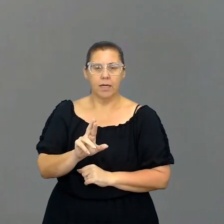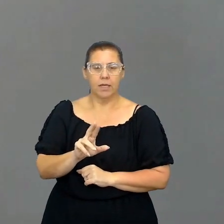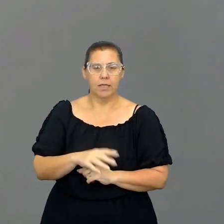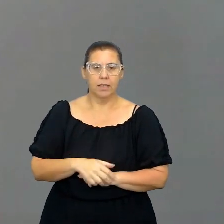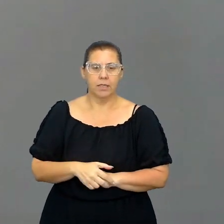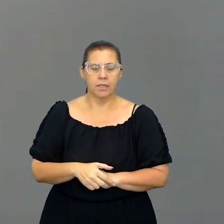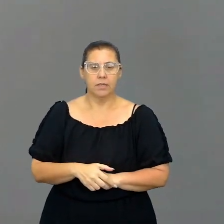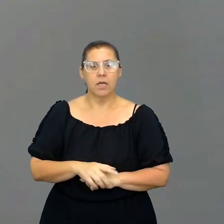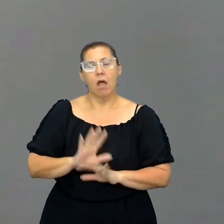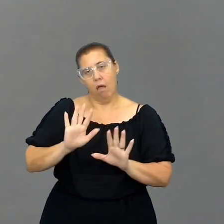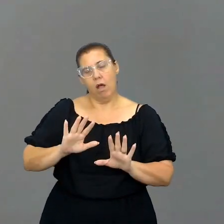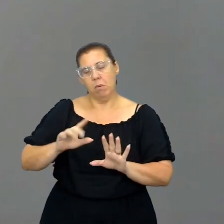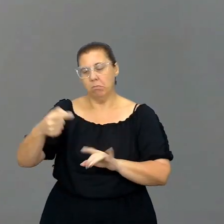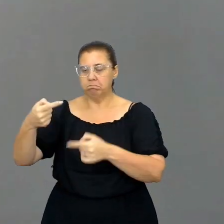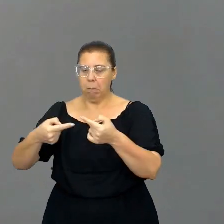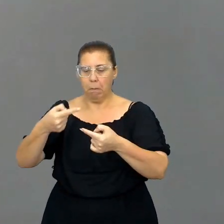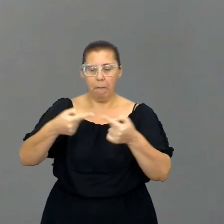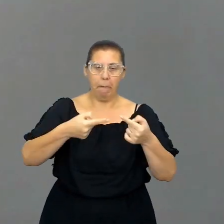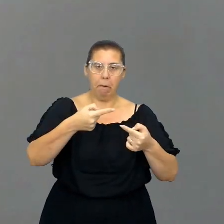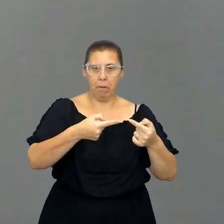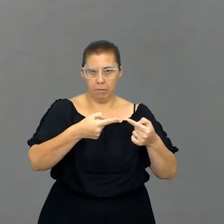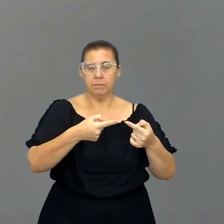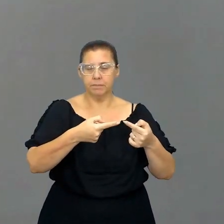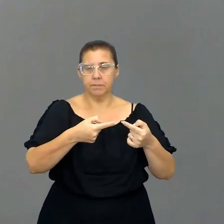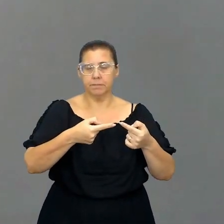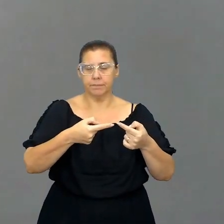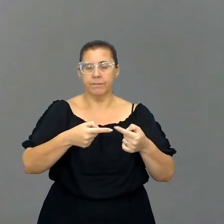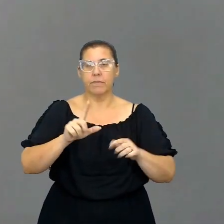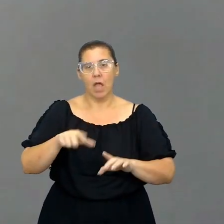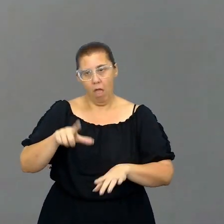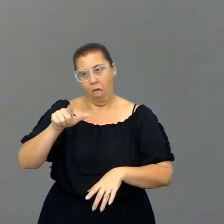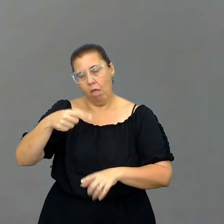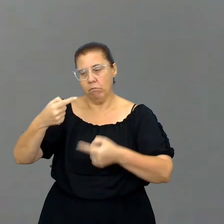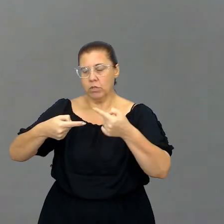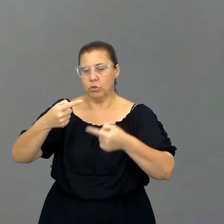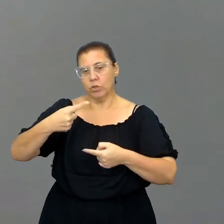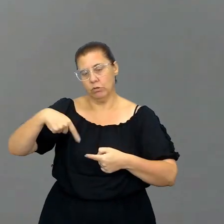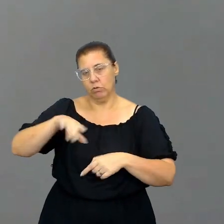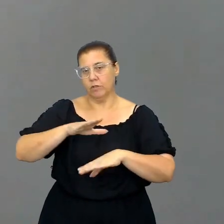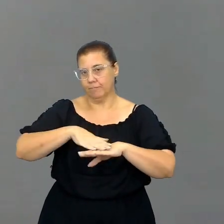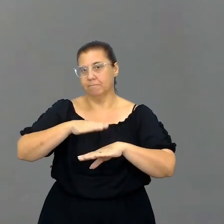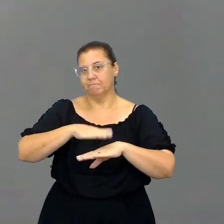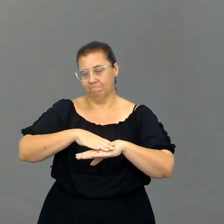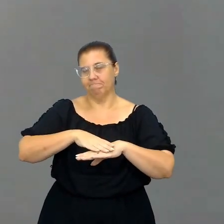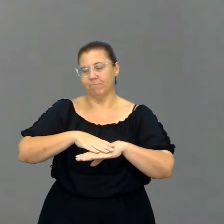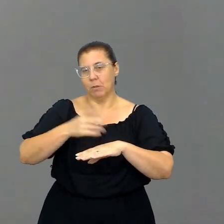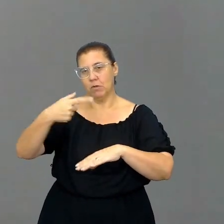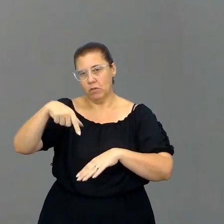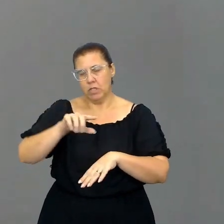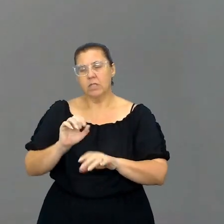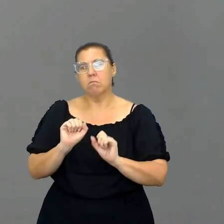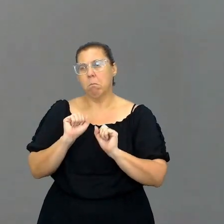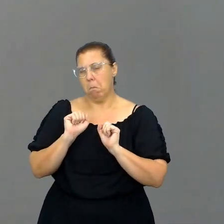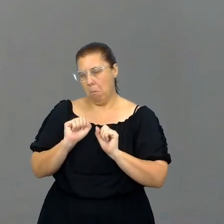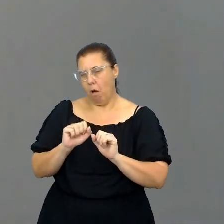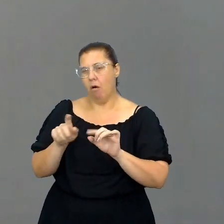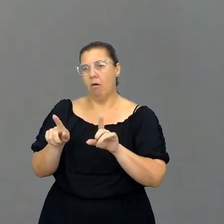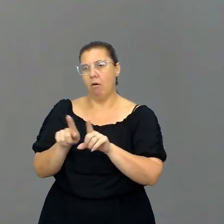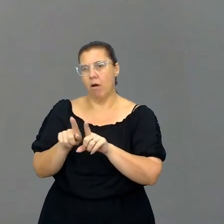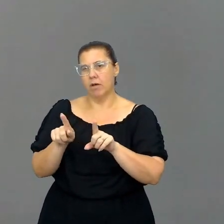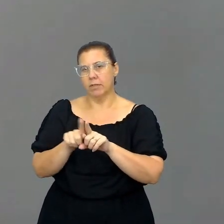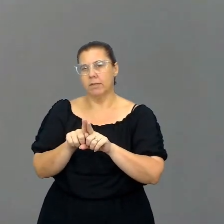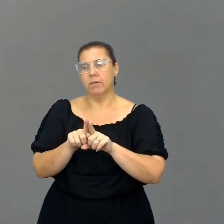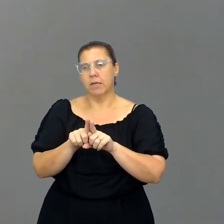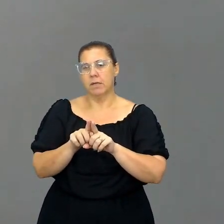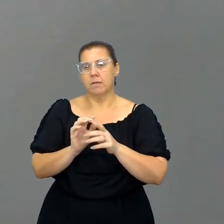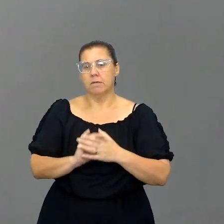seria mesmo uma discussão, né? Mais do que uma resposta, é uma discussão que nós fazemos aqui para que vocês possam também